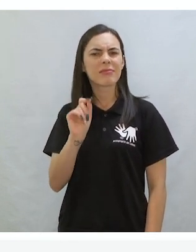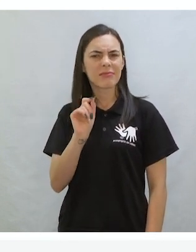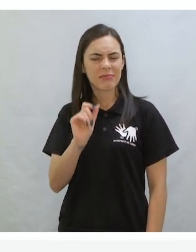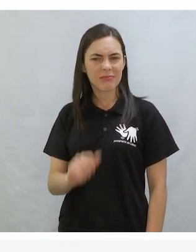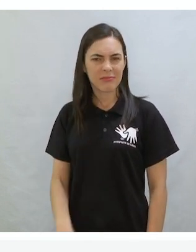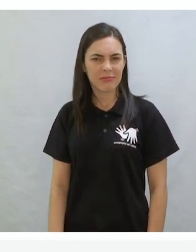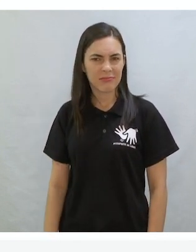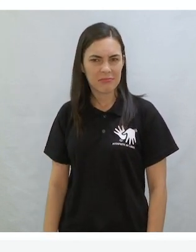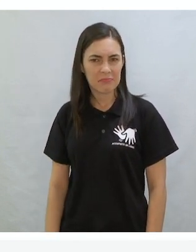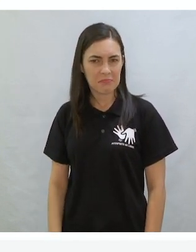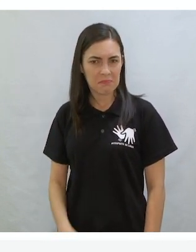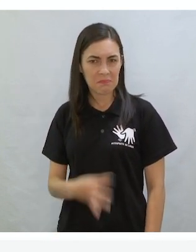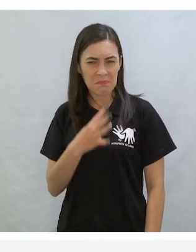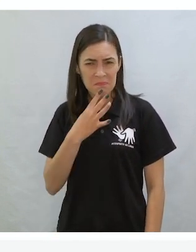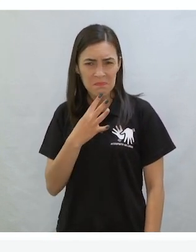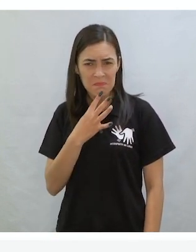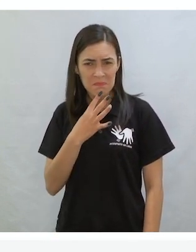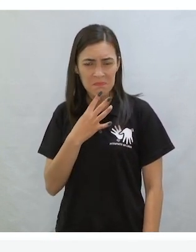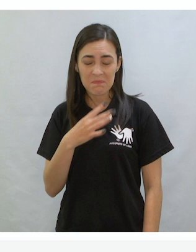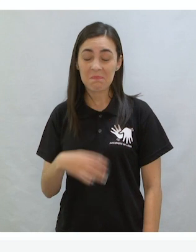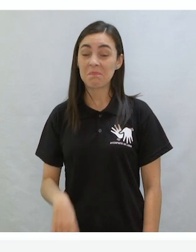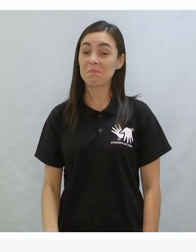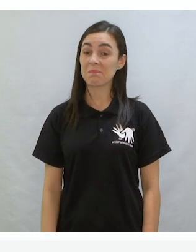ali? Você sabe?